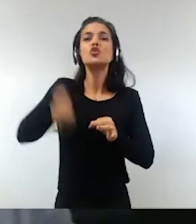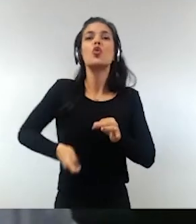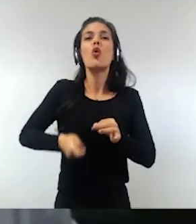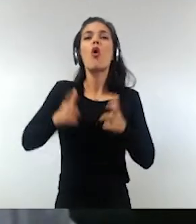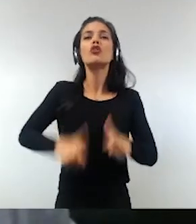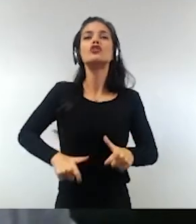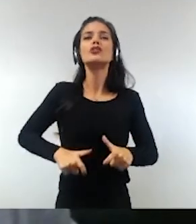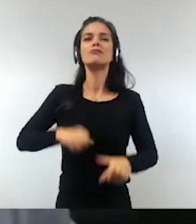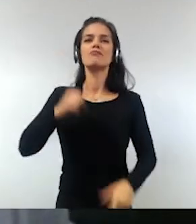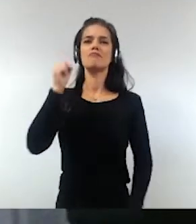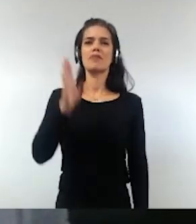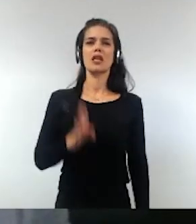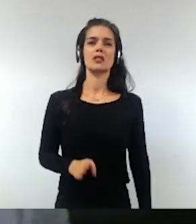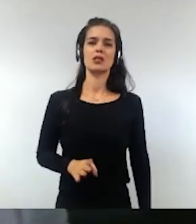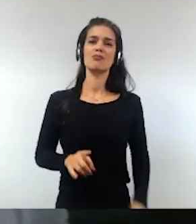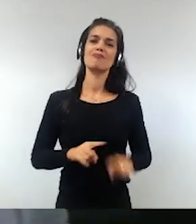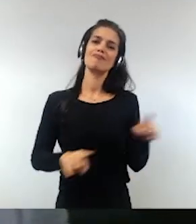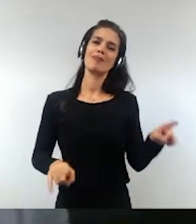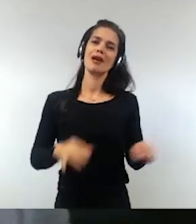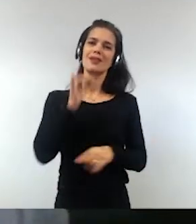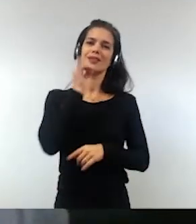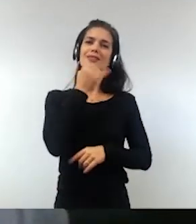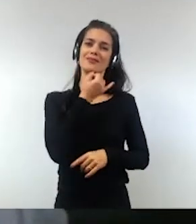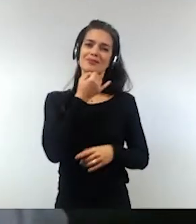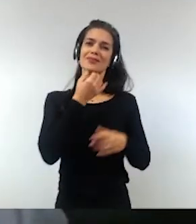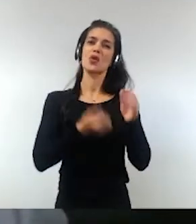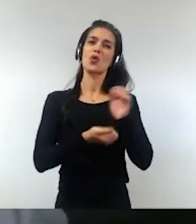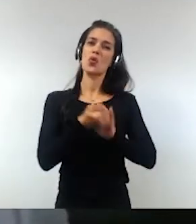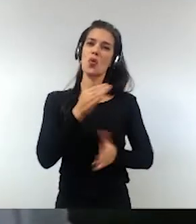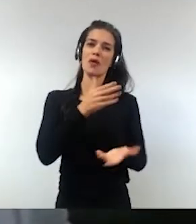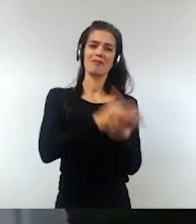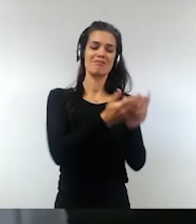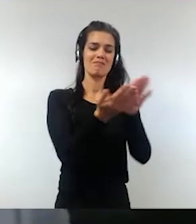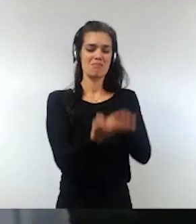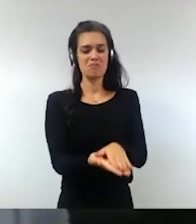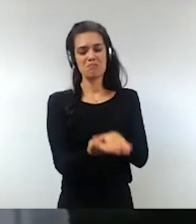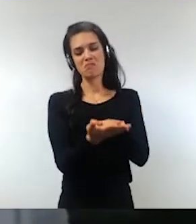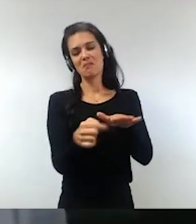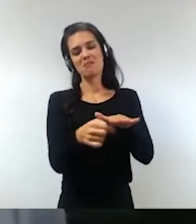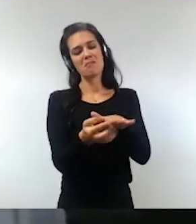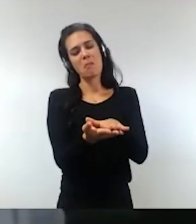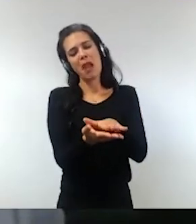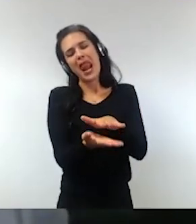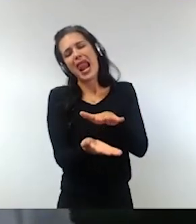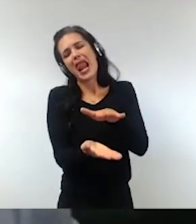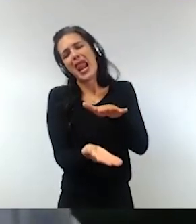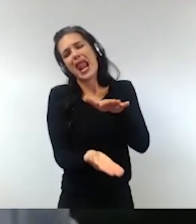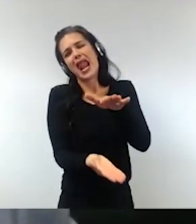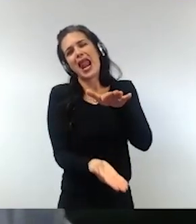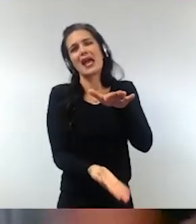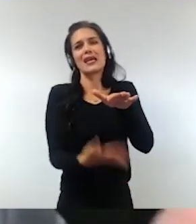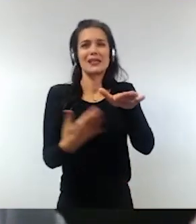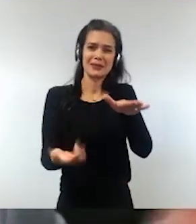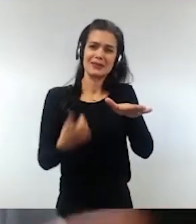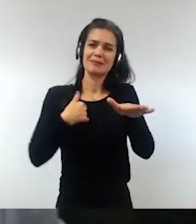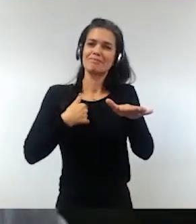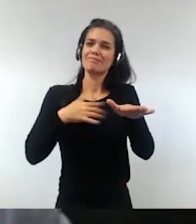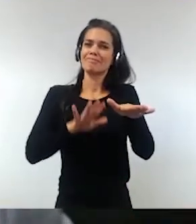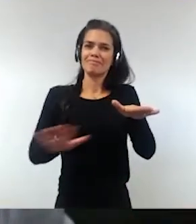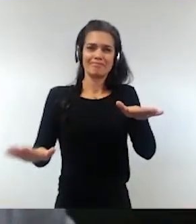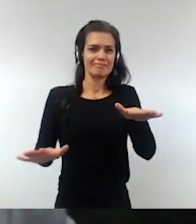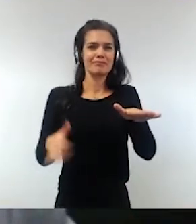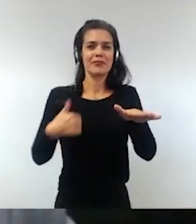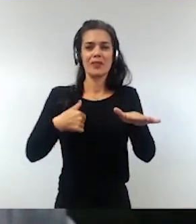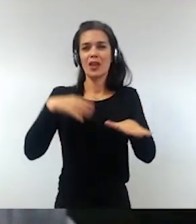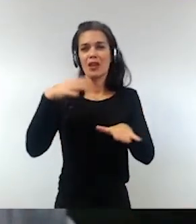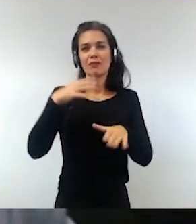justiça brasileira. Mas, infelizmente, a quantidade de processos que entra é muito grande. Então, eu vejo com bons olhos, adorei a